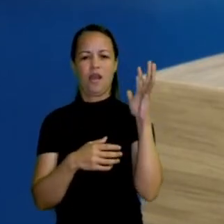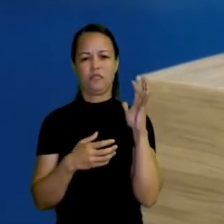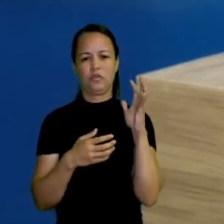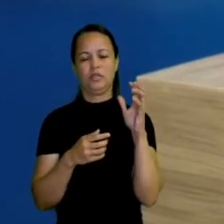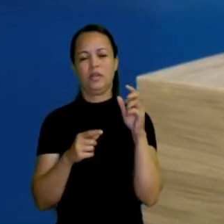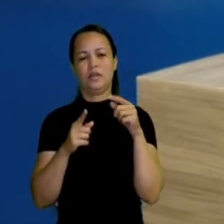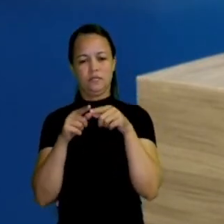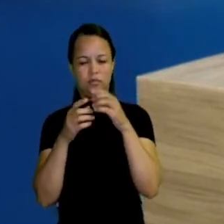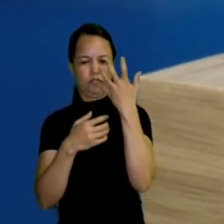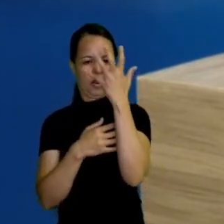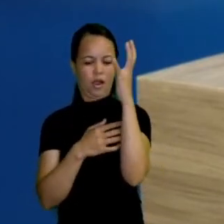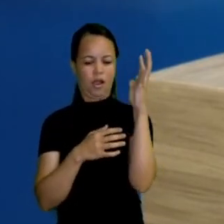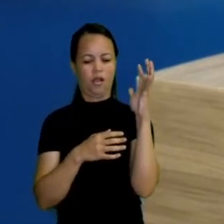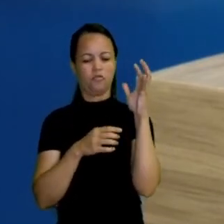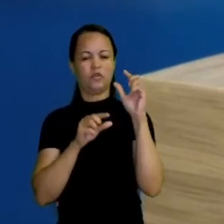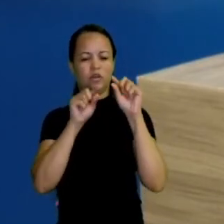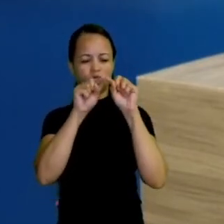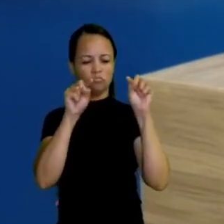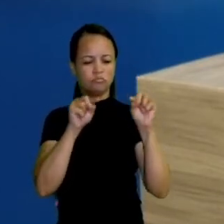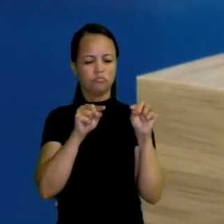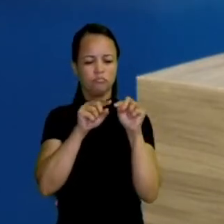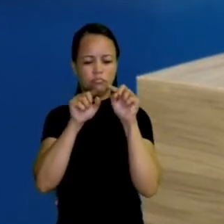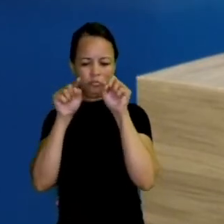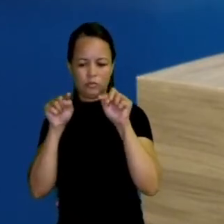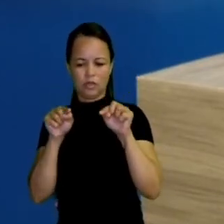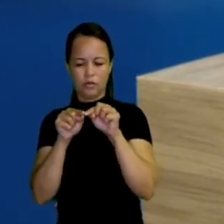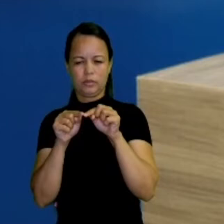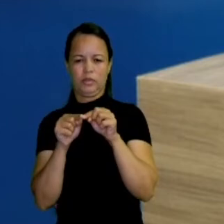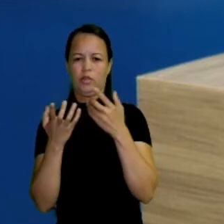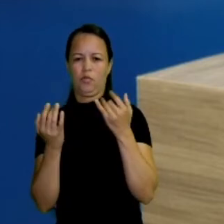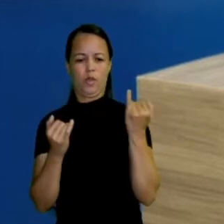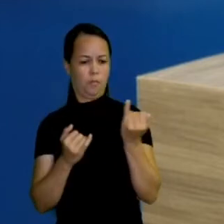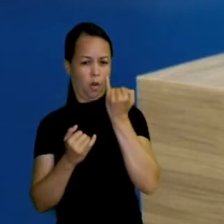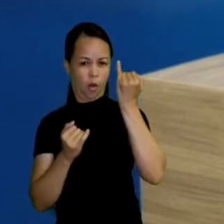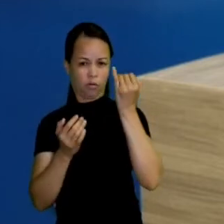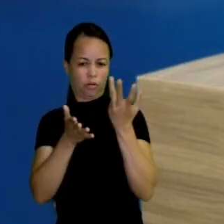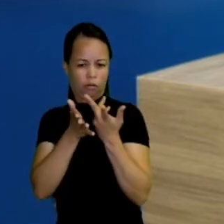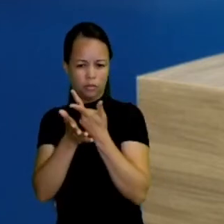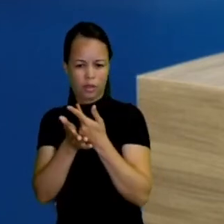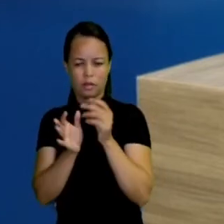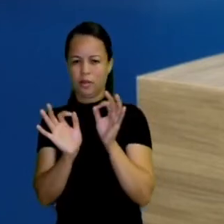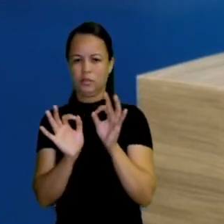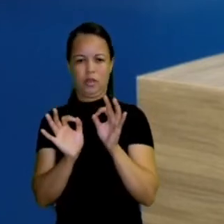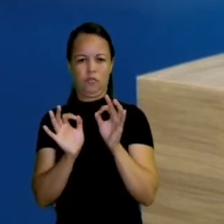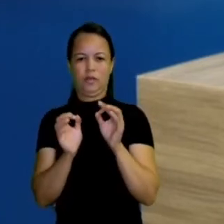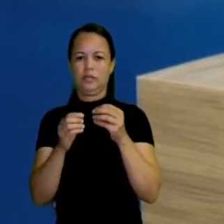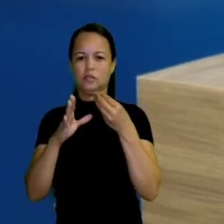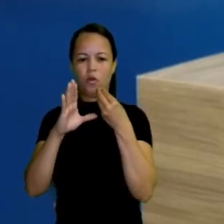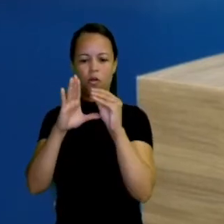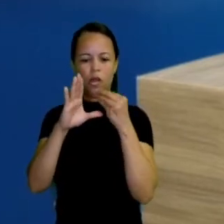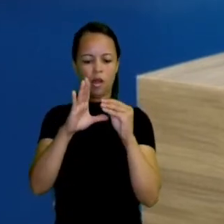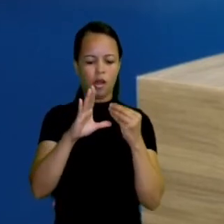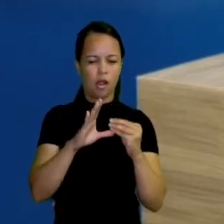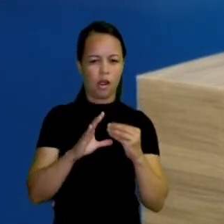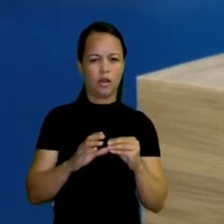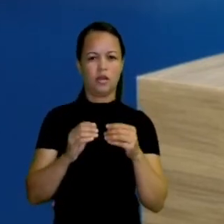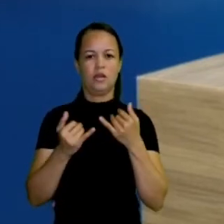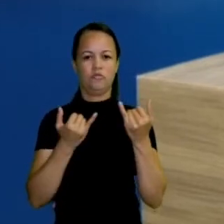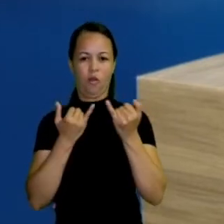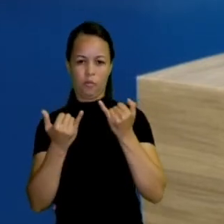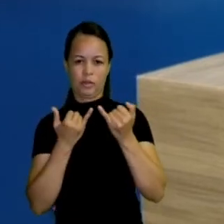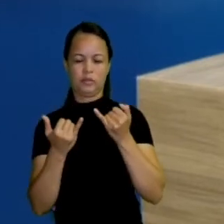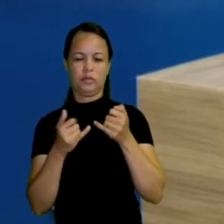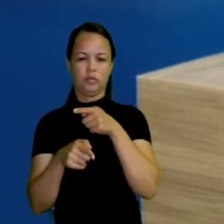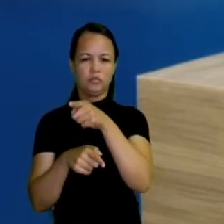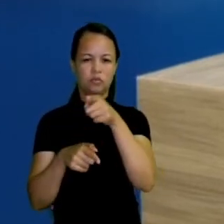ali vai fazendo toda a sequência. O importante não é o desenho, o importante vai ser todas as informações que você vai conseguir anotar lá